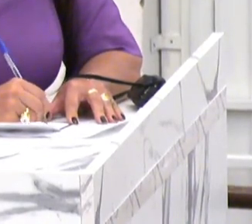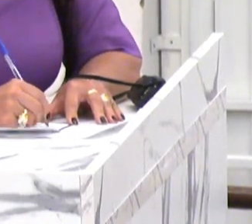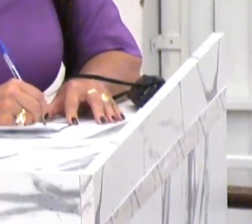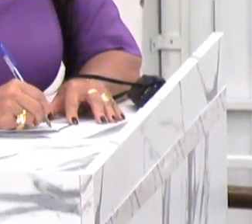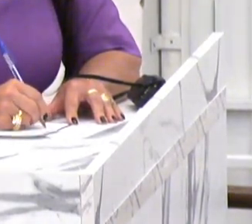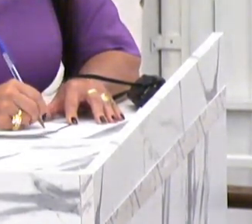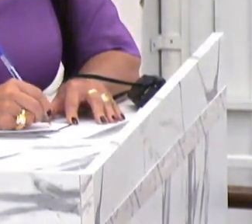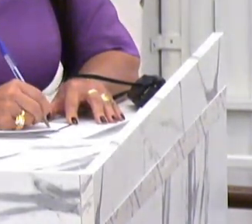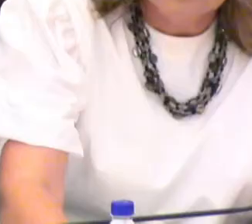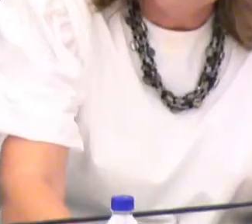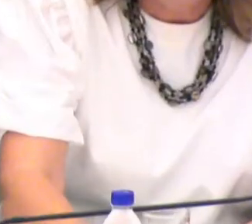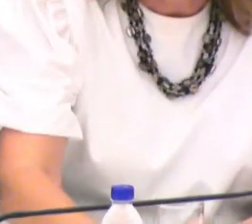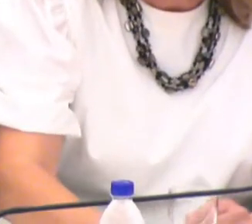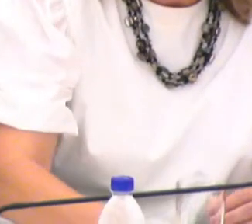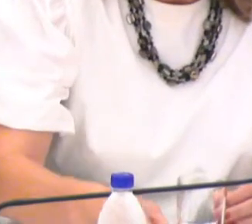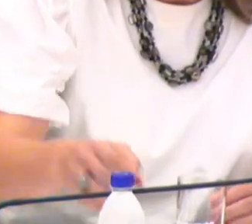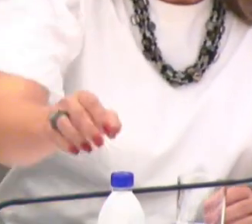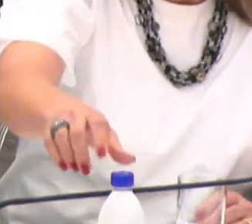solenidade.